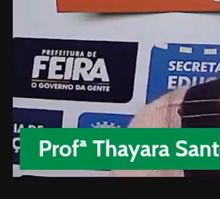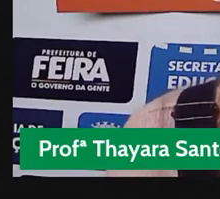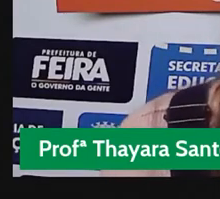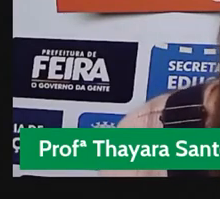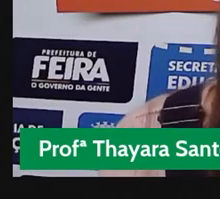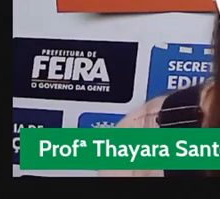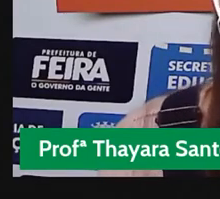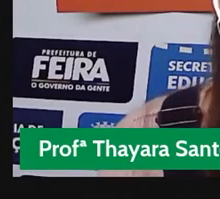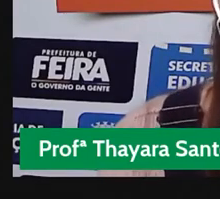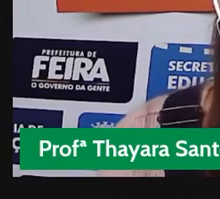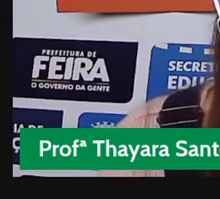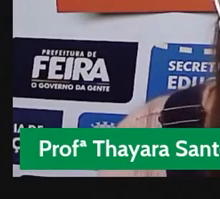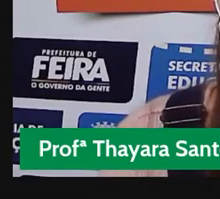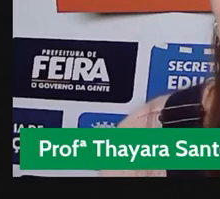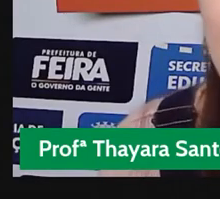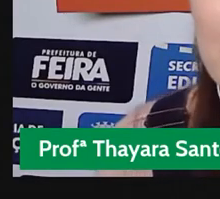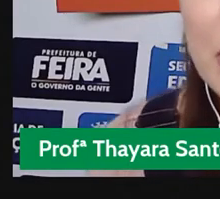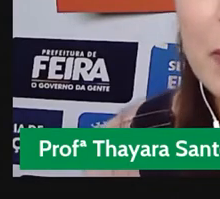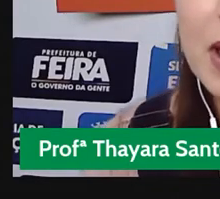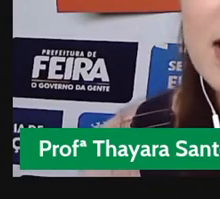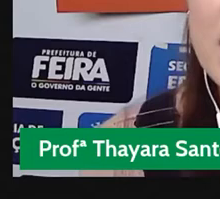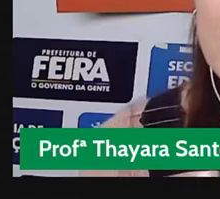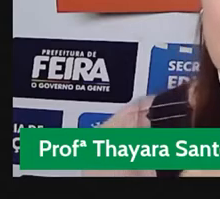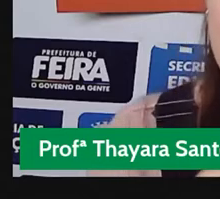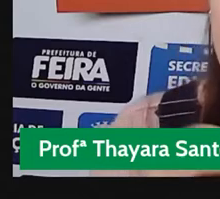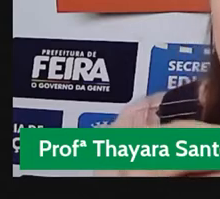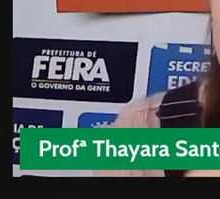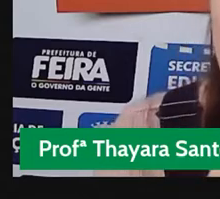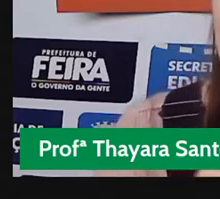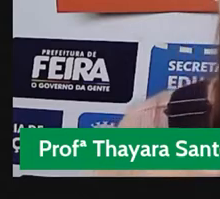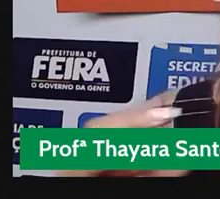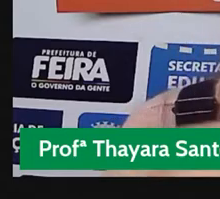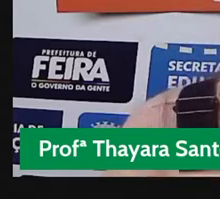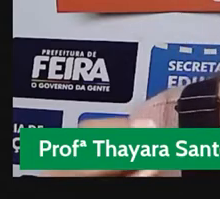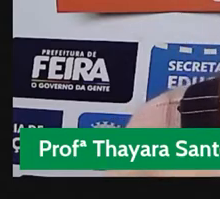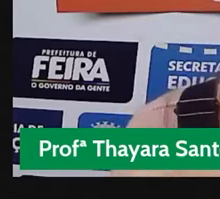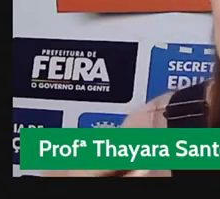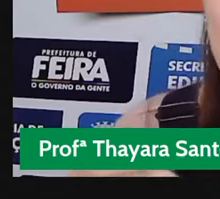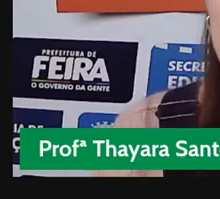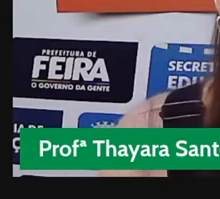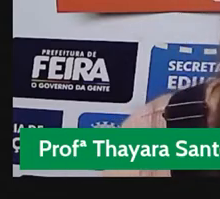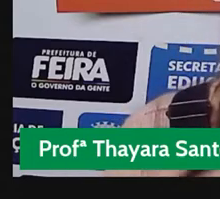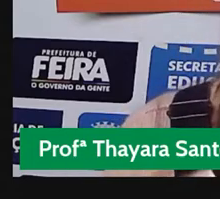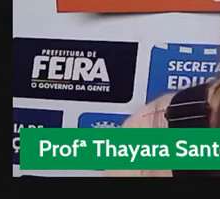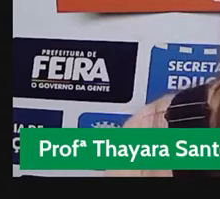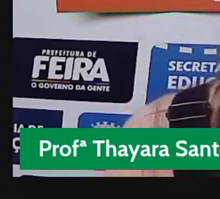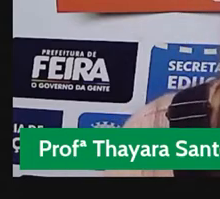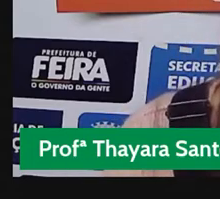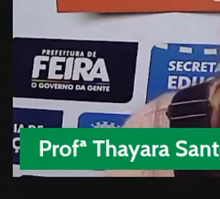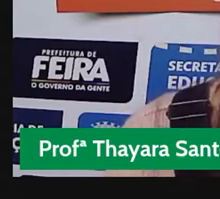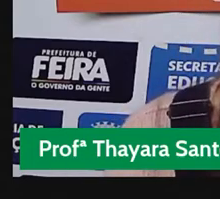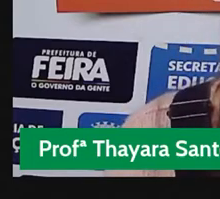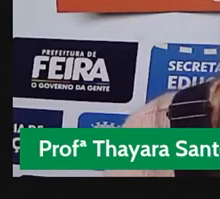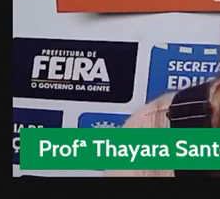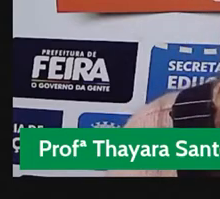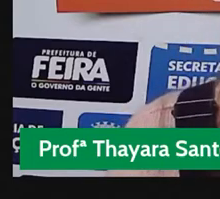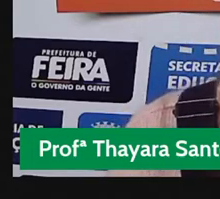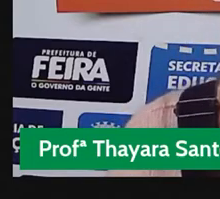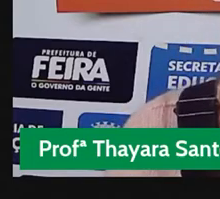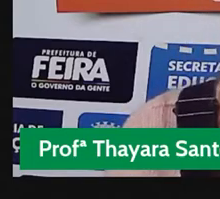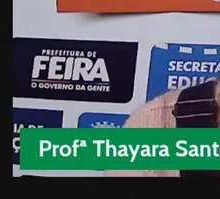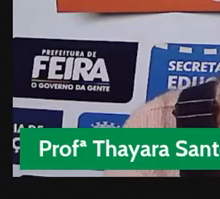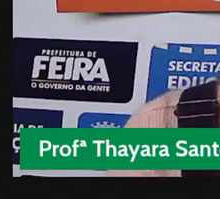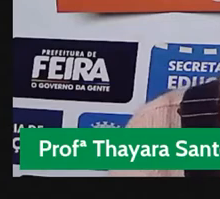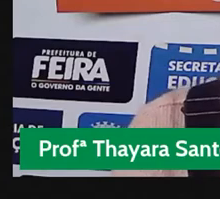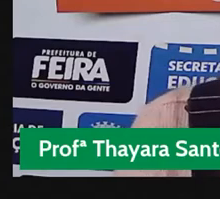termodinâmico né tem a ver com equilíbrio térmico e essa essa palavrinha aí essas duas palavrinhas aí equilíbrio térmico tão